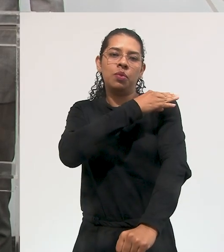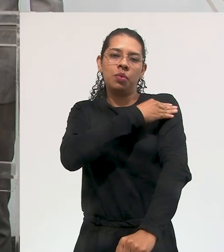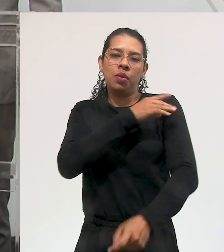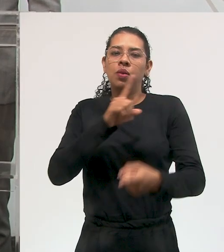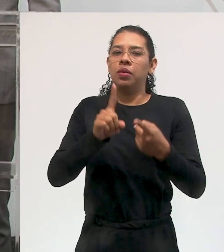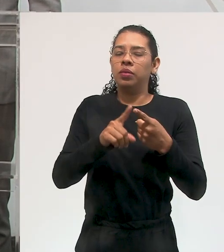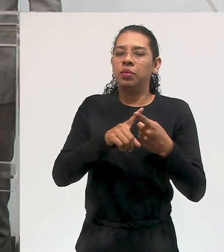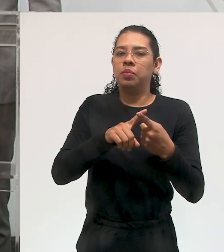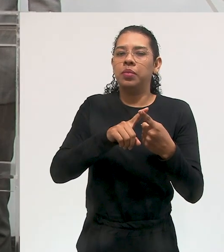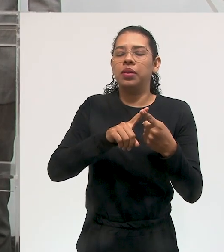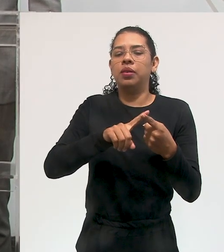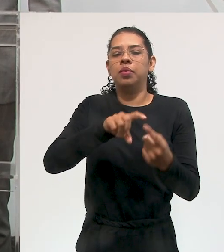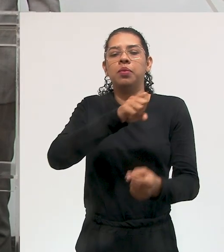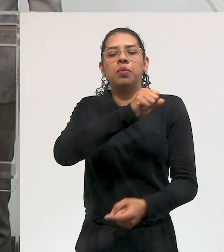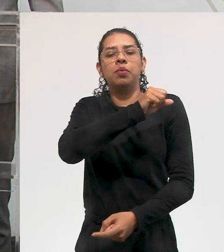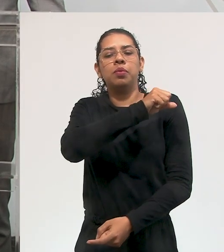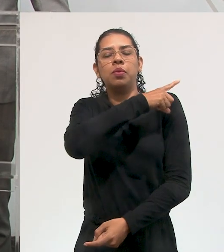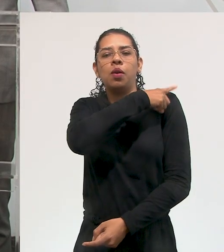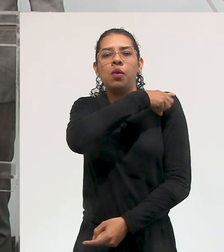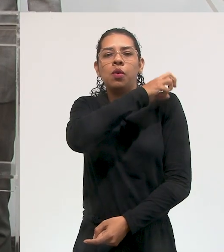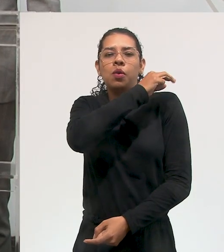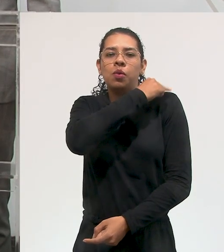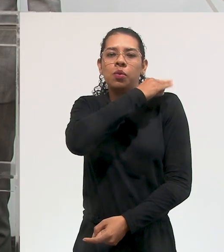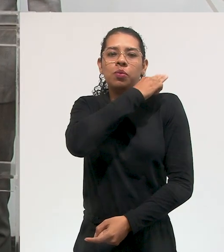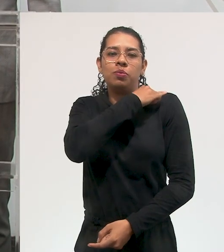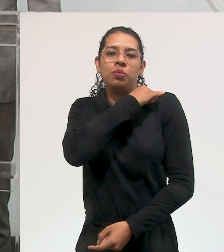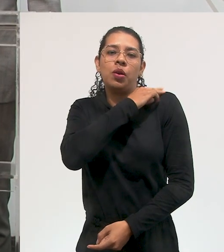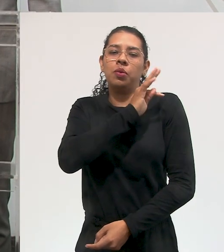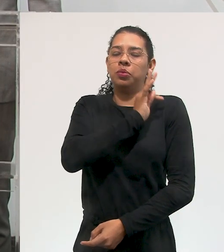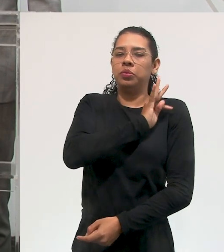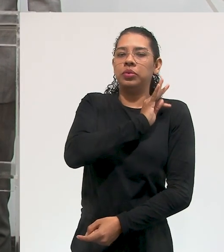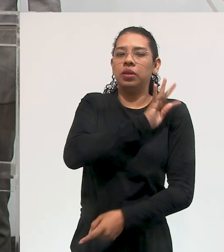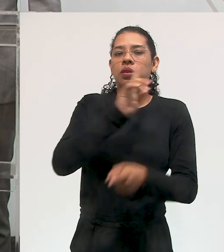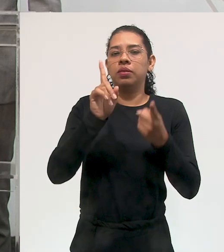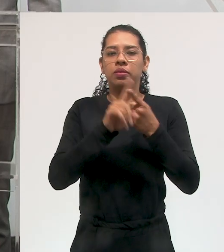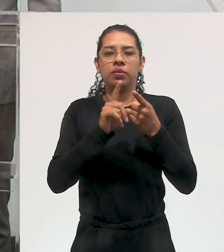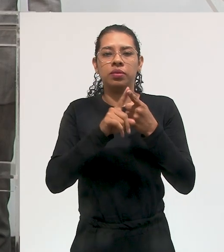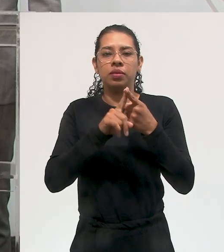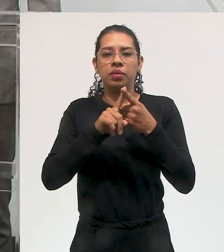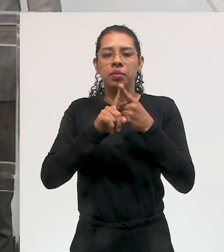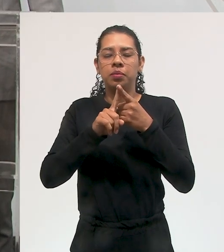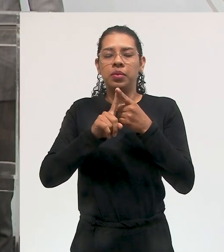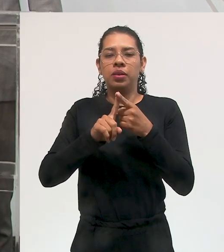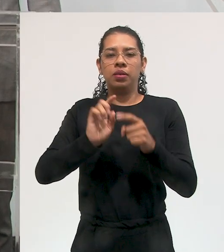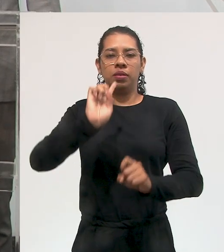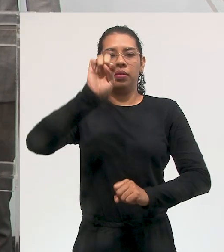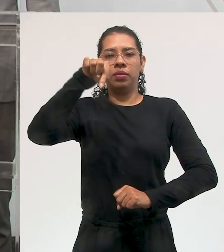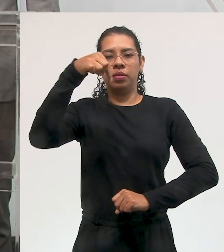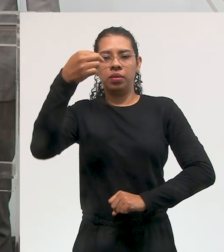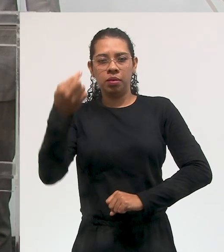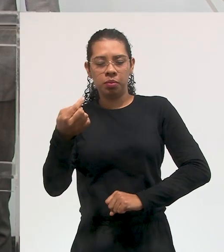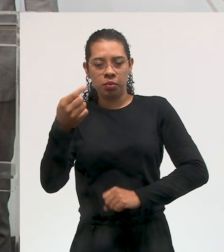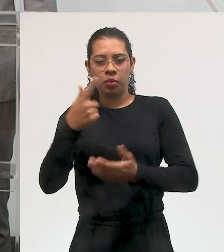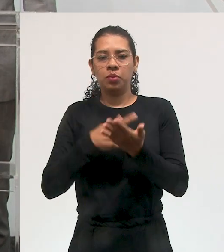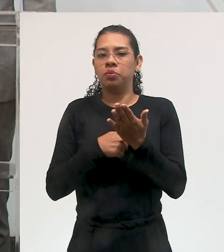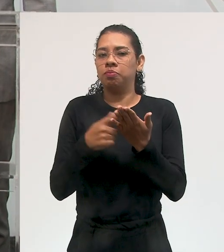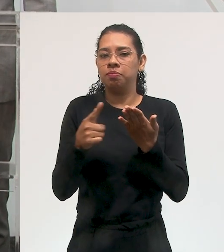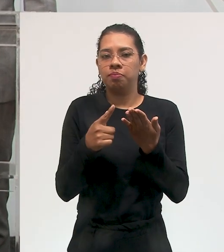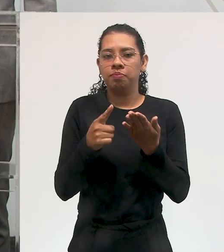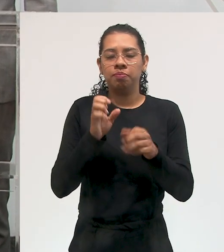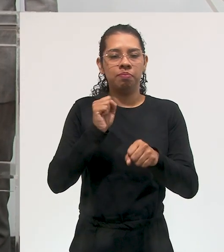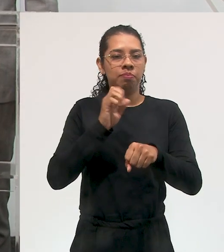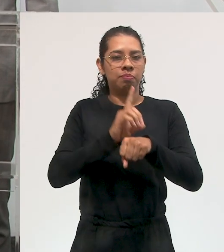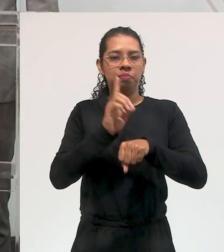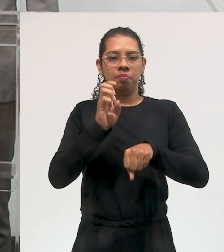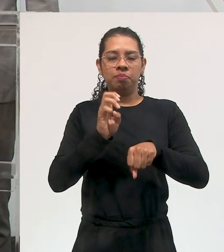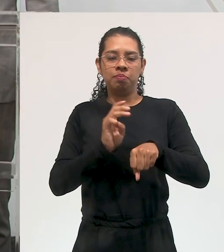fundamental, depois da educação técnica do ensino médio, ou do ensino médio, e depois graduação, aí fazer um